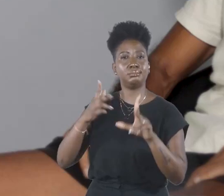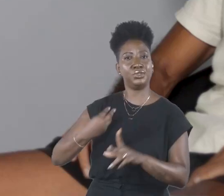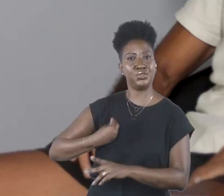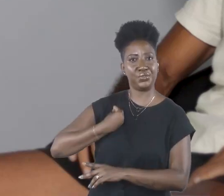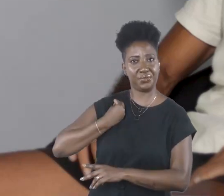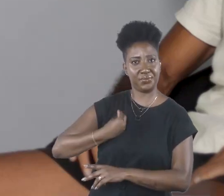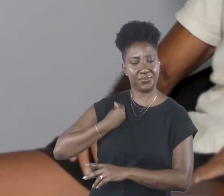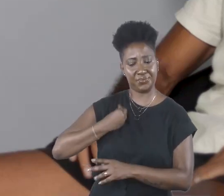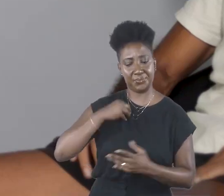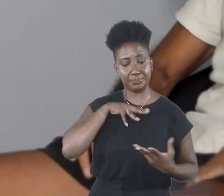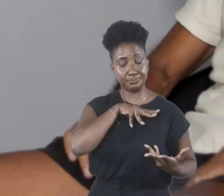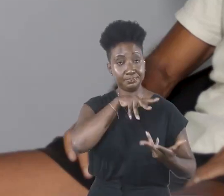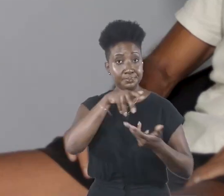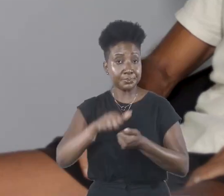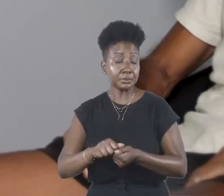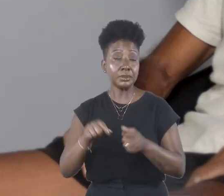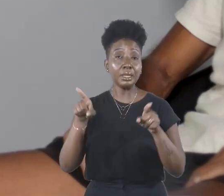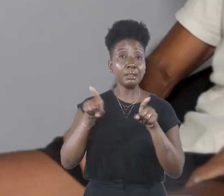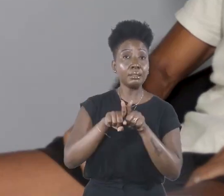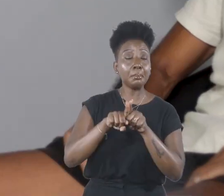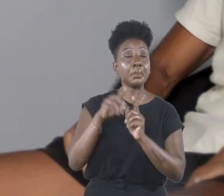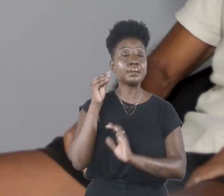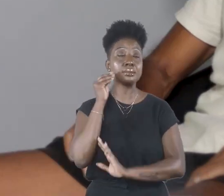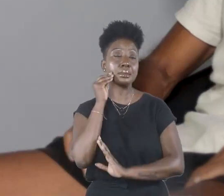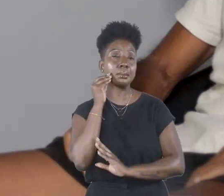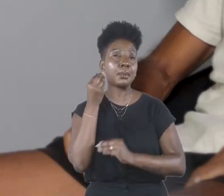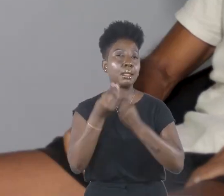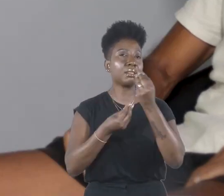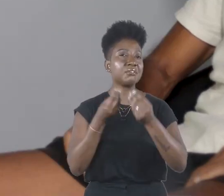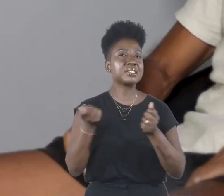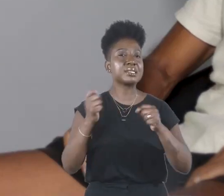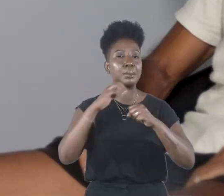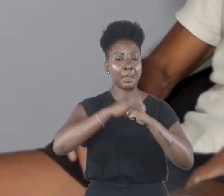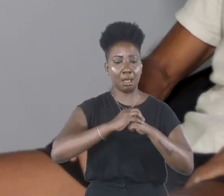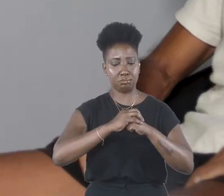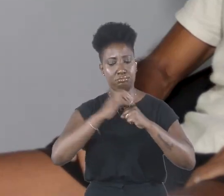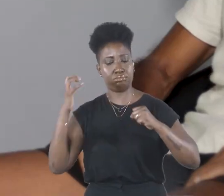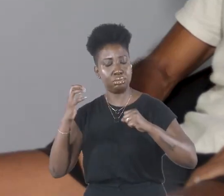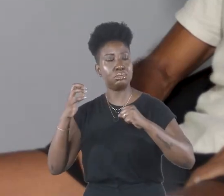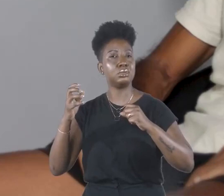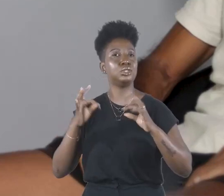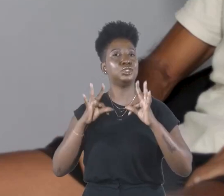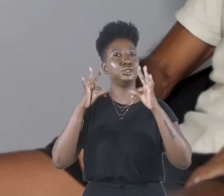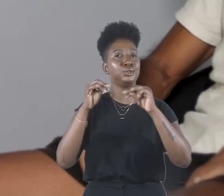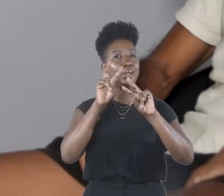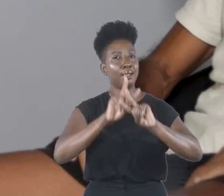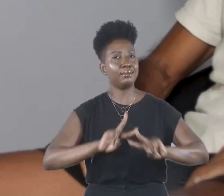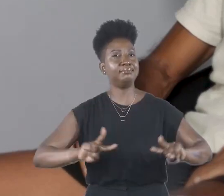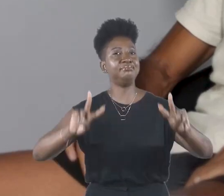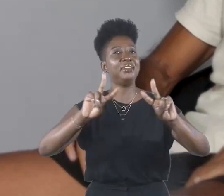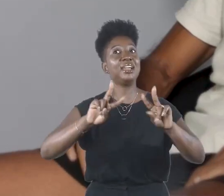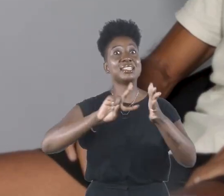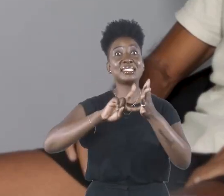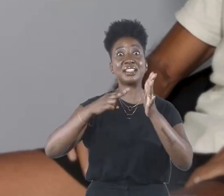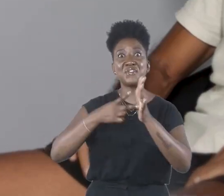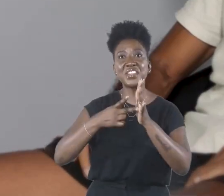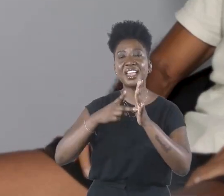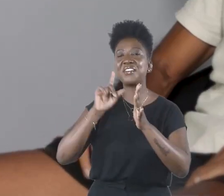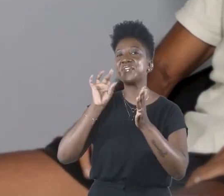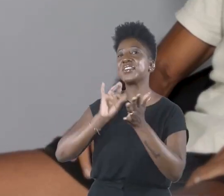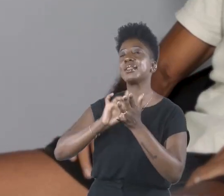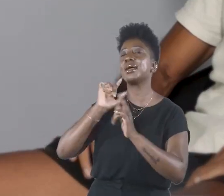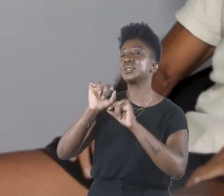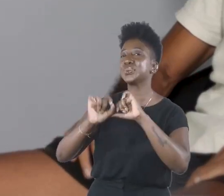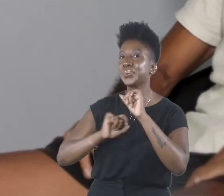maneiras de viver, de existir no mundo, e a gente tenta trabalhar com a decolonização, a descolonização do olhar, enfim, um